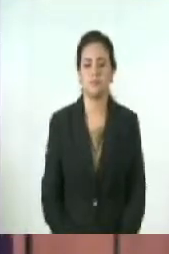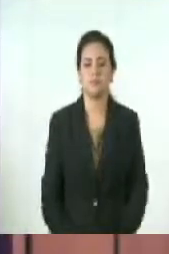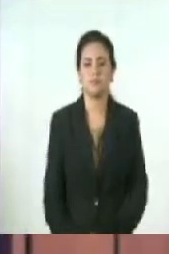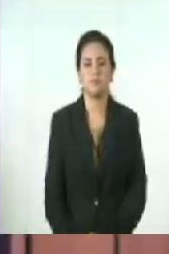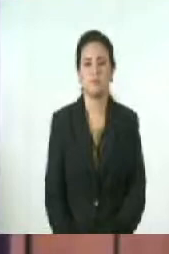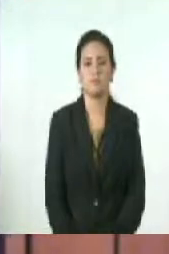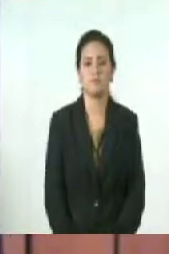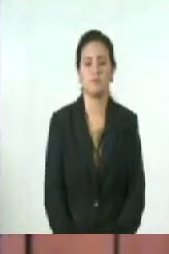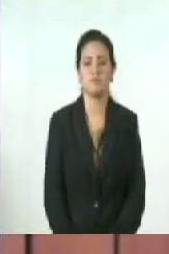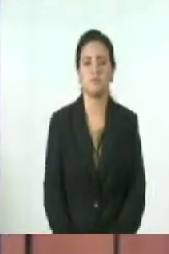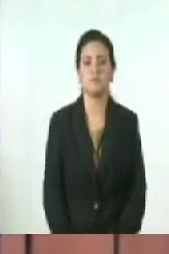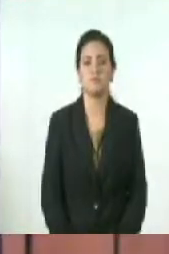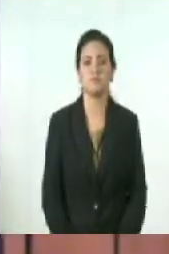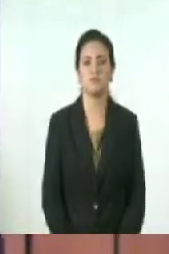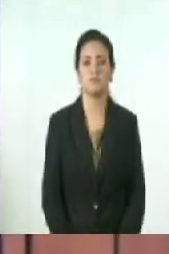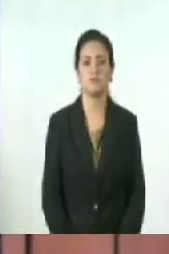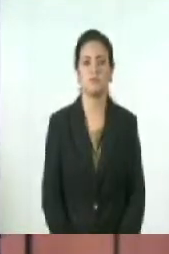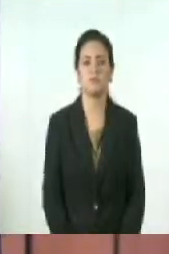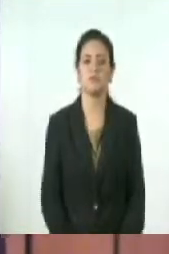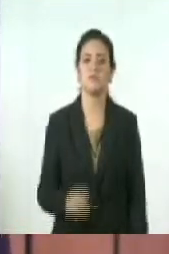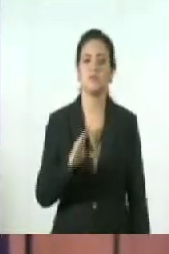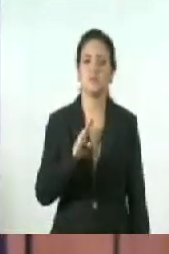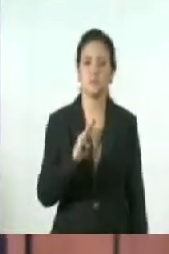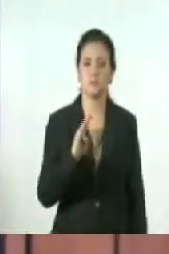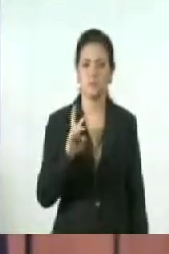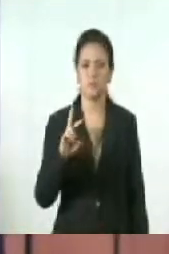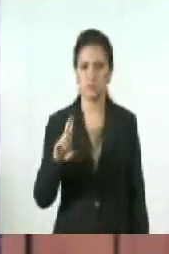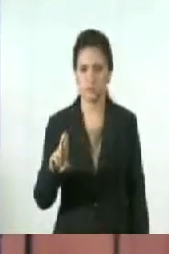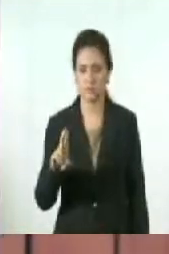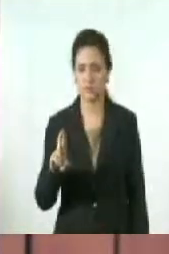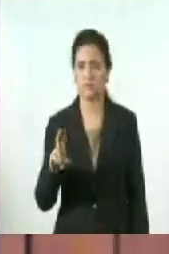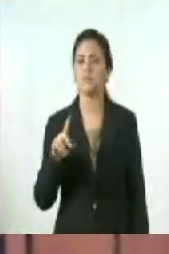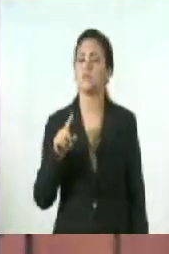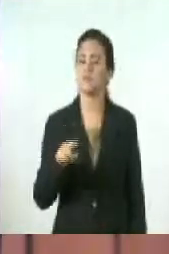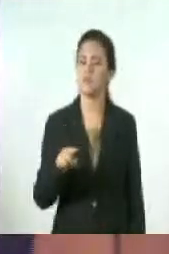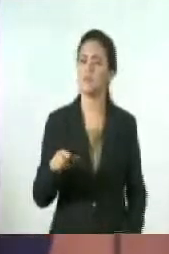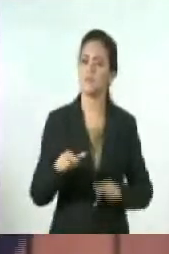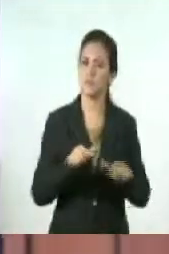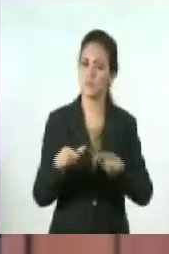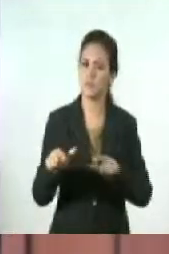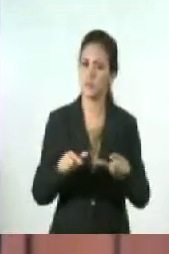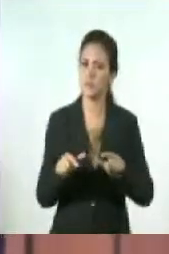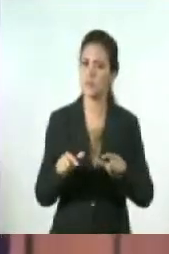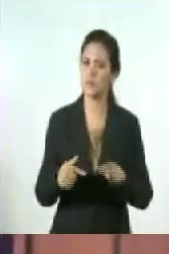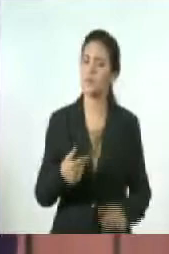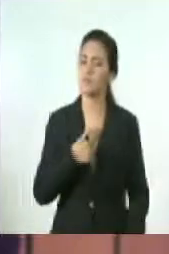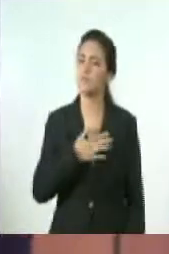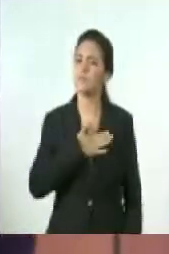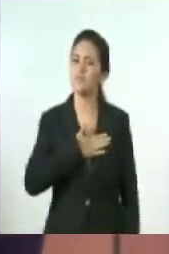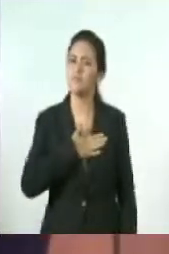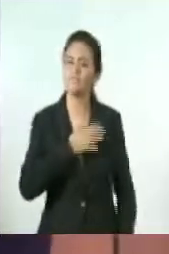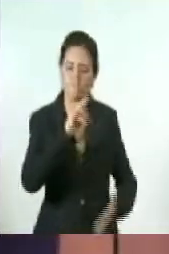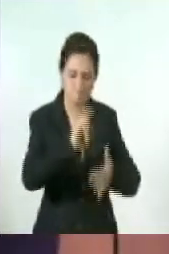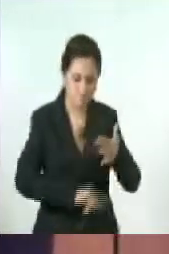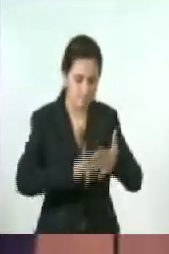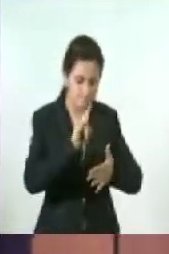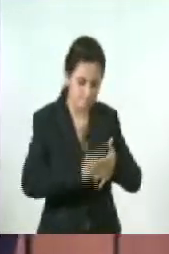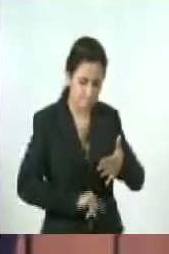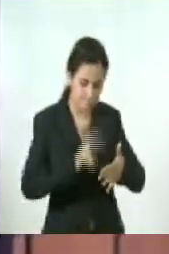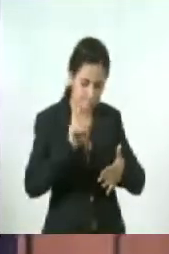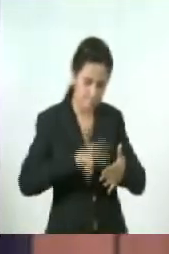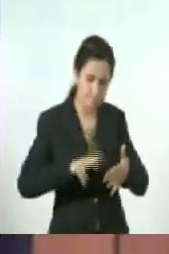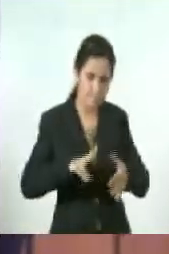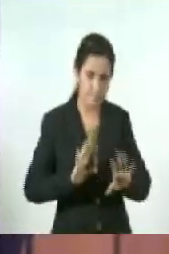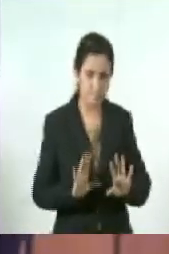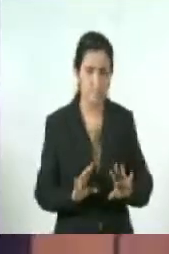A BR está prestando serviços, o objeto, eu gosto sempre de estar bem embasado em documentos, qual é o objeto